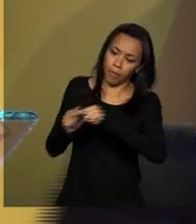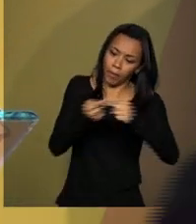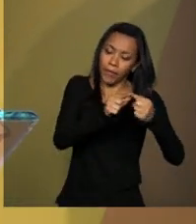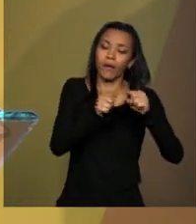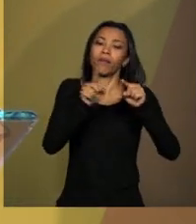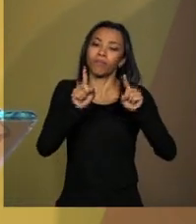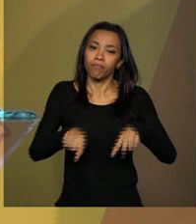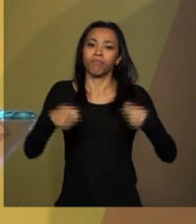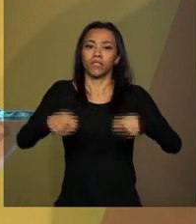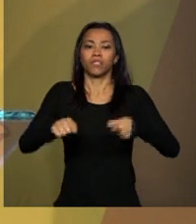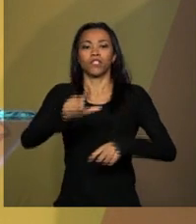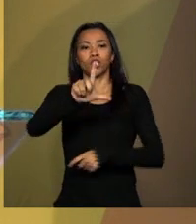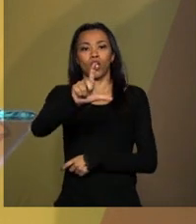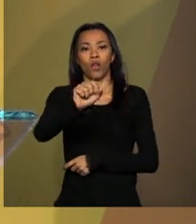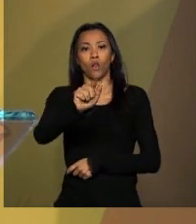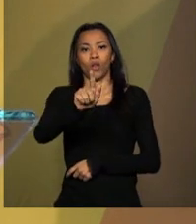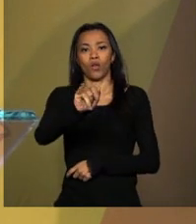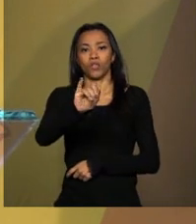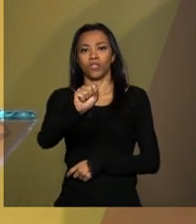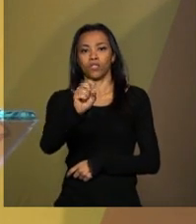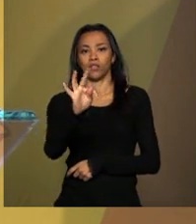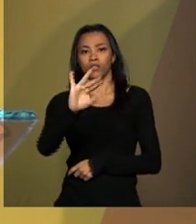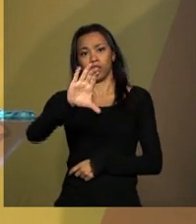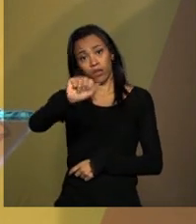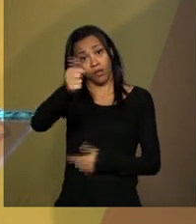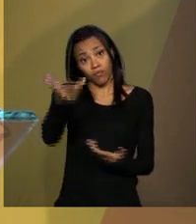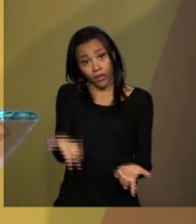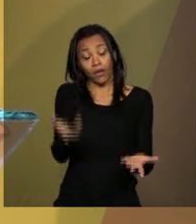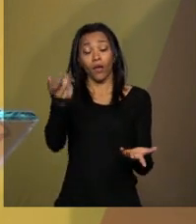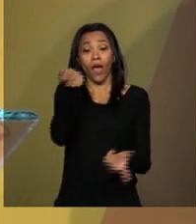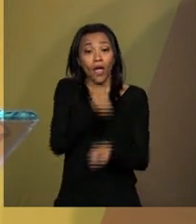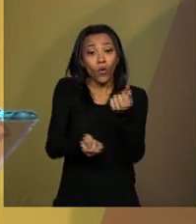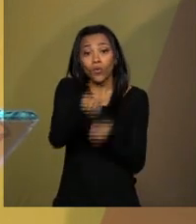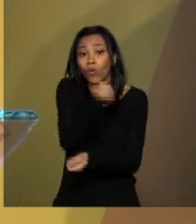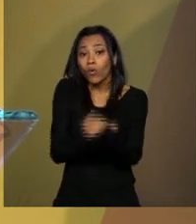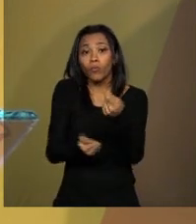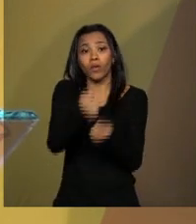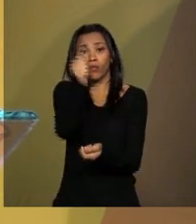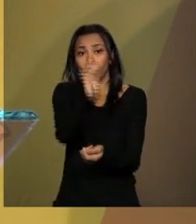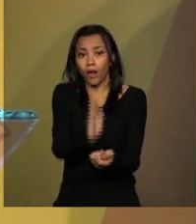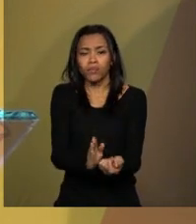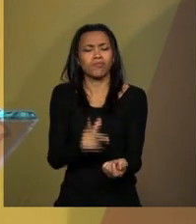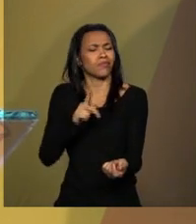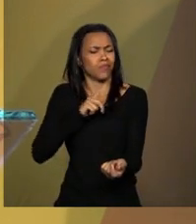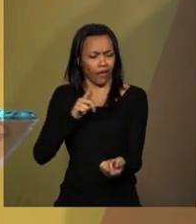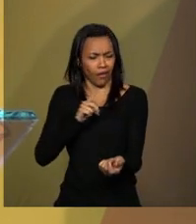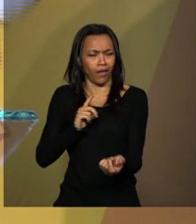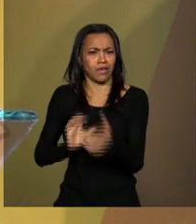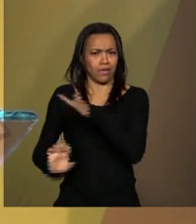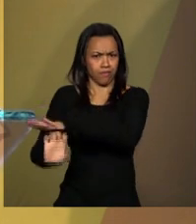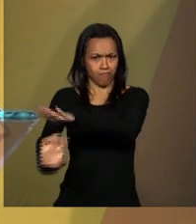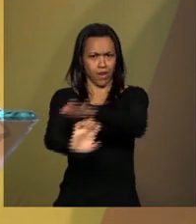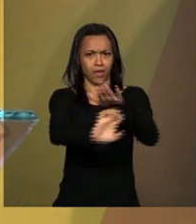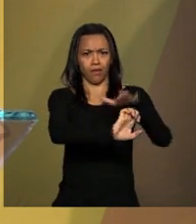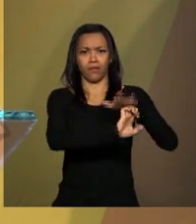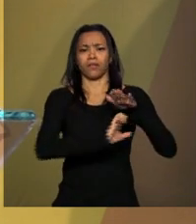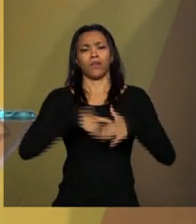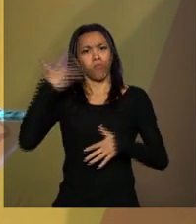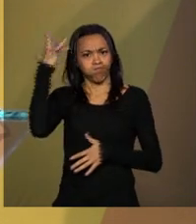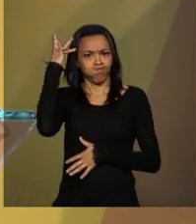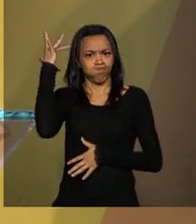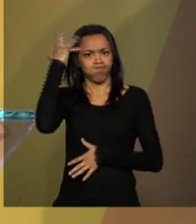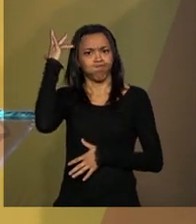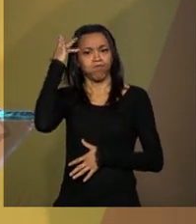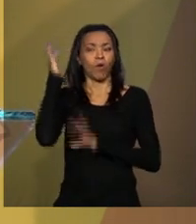facilitado pelo fato que a economia brasileira tem operadores altamente capacitados com